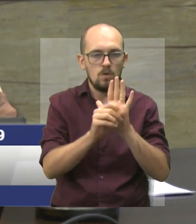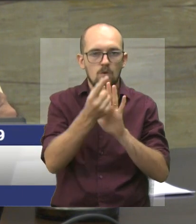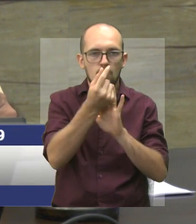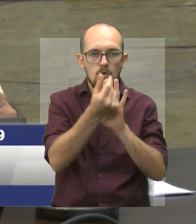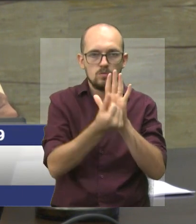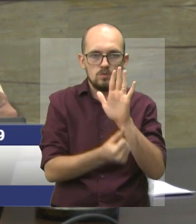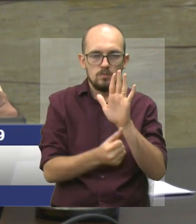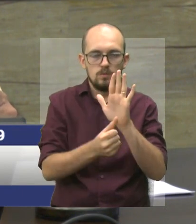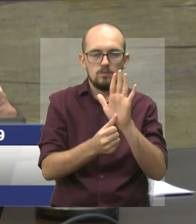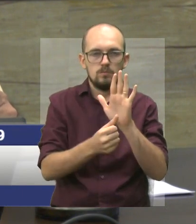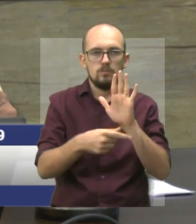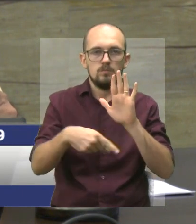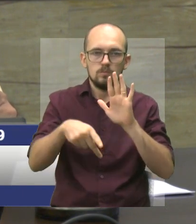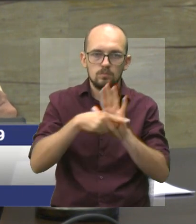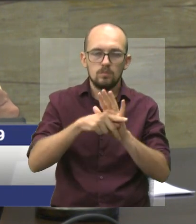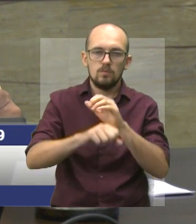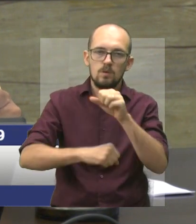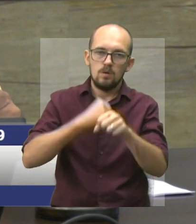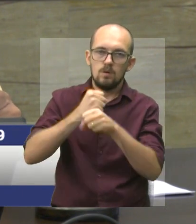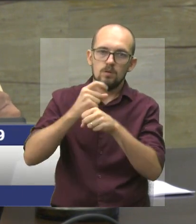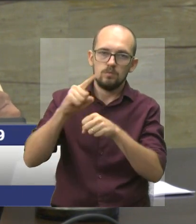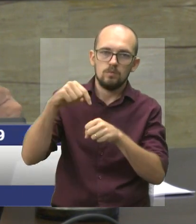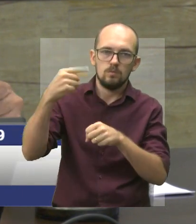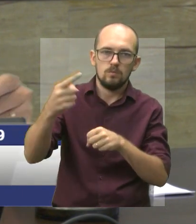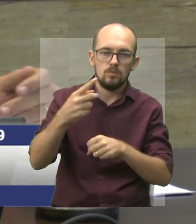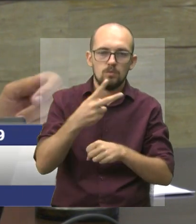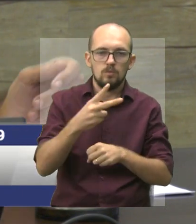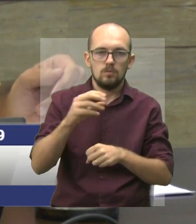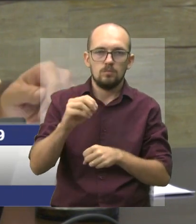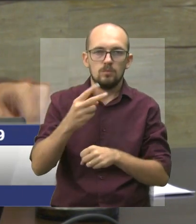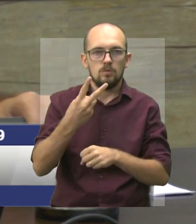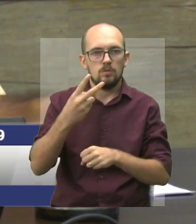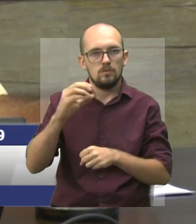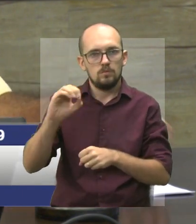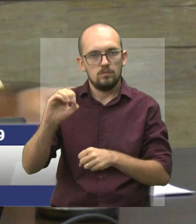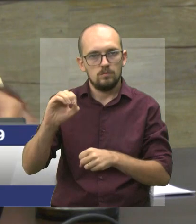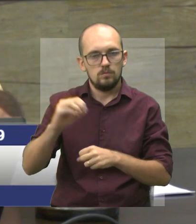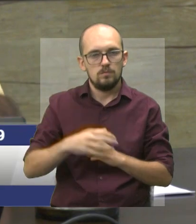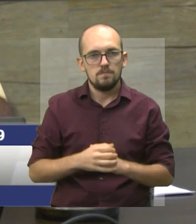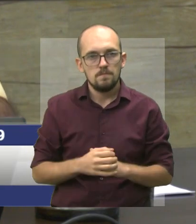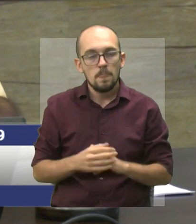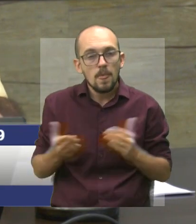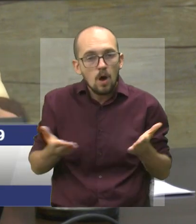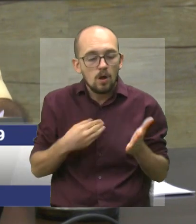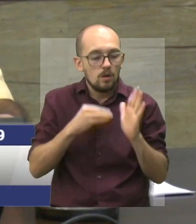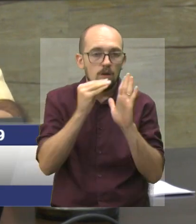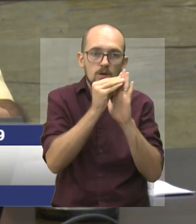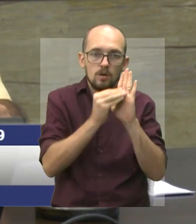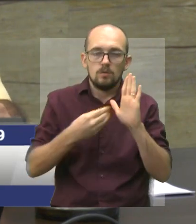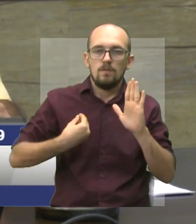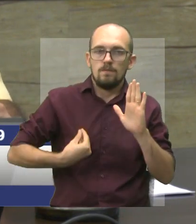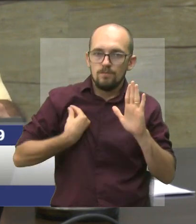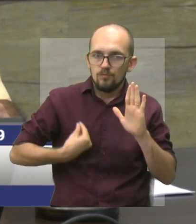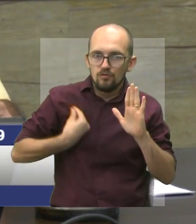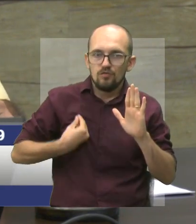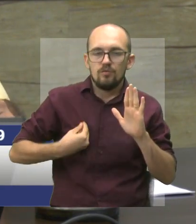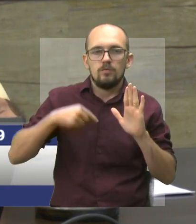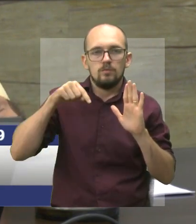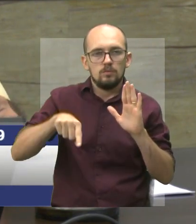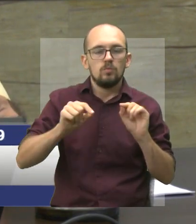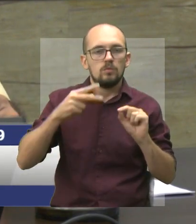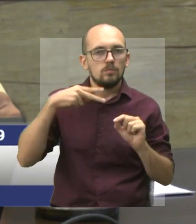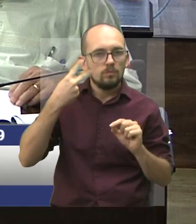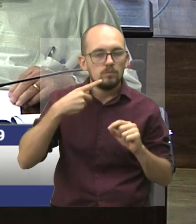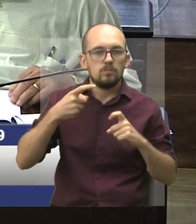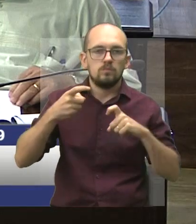LDO de 2020. Registro aqui a presença dos vereadores José